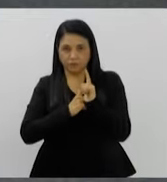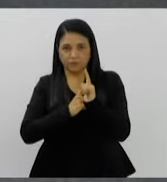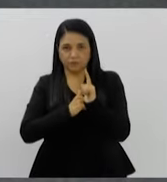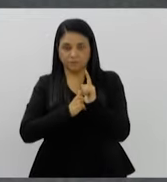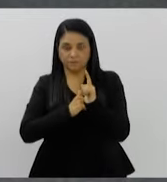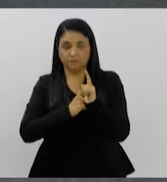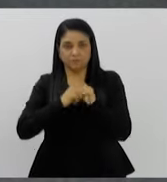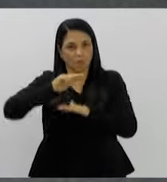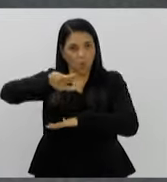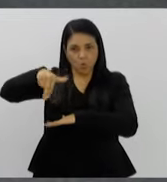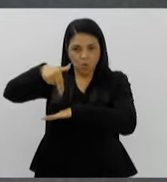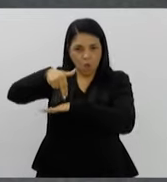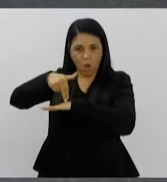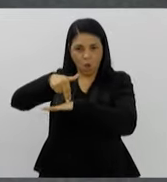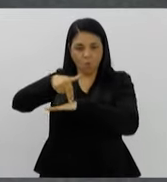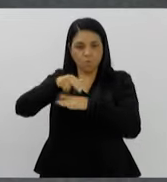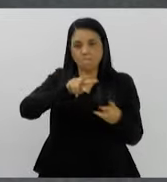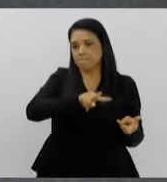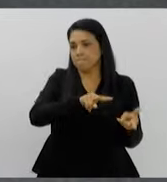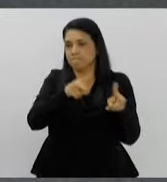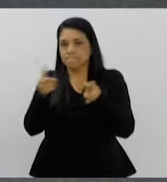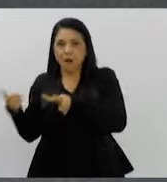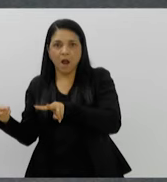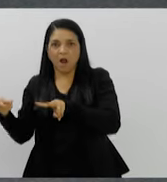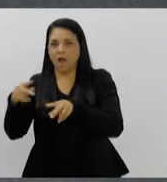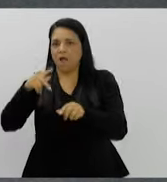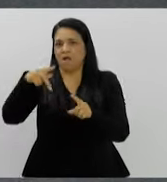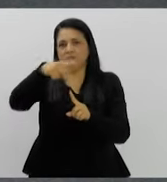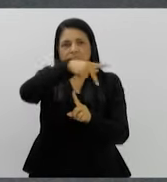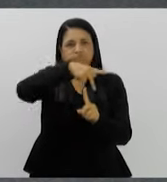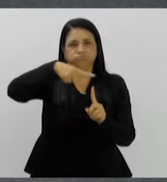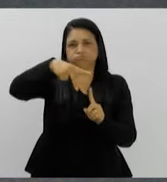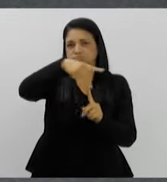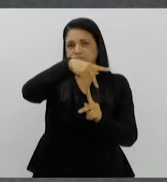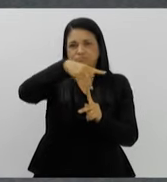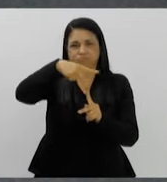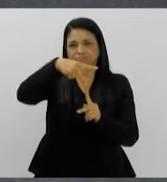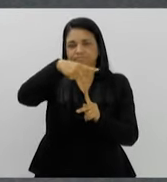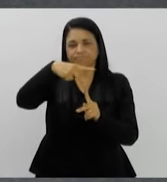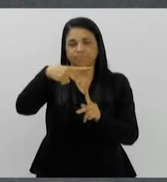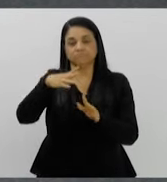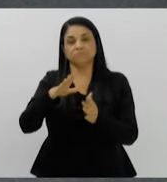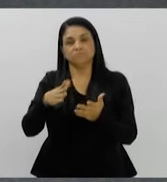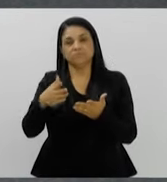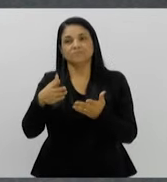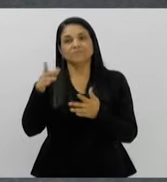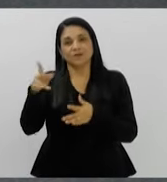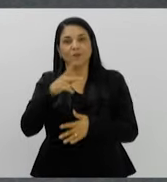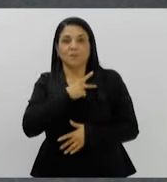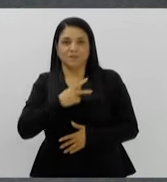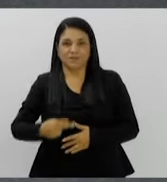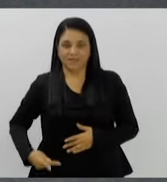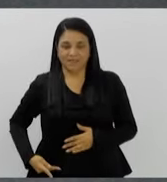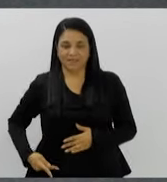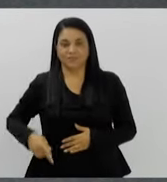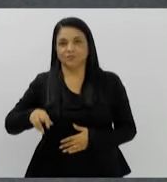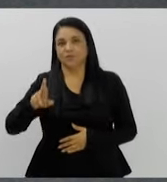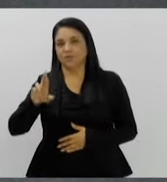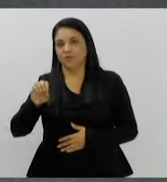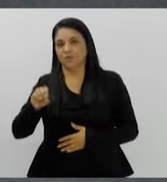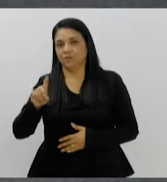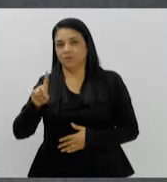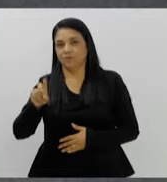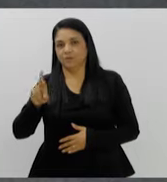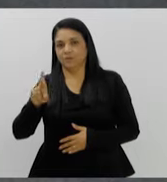do Rio previdente e por fim Presidente democrático queria